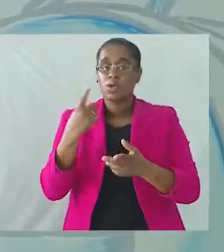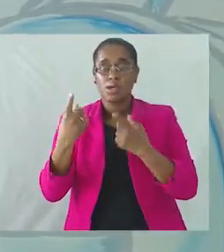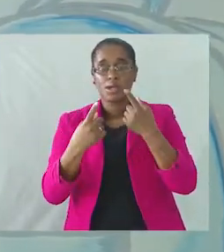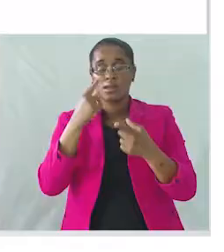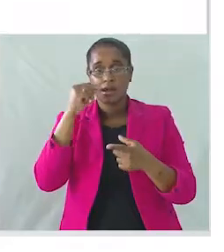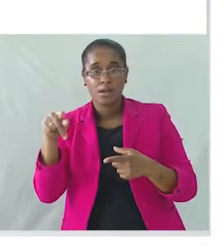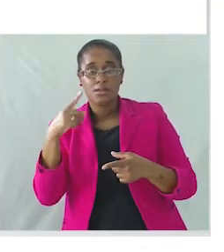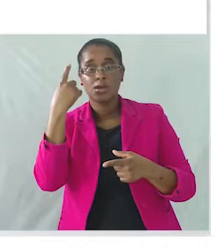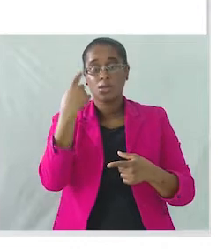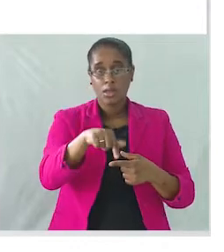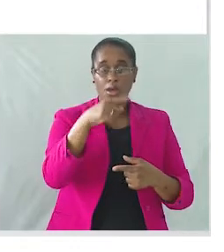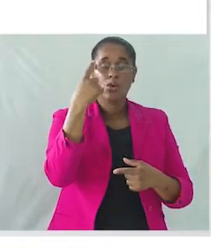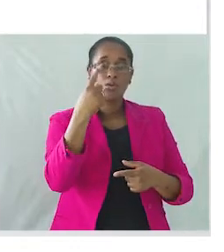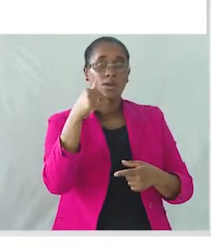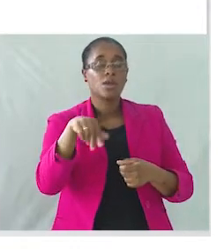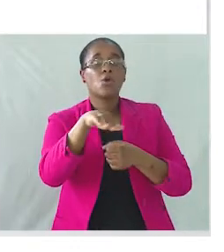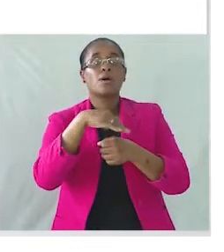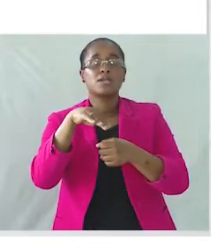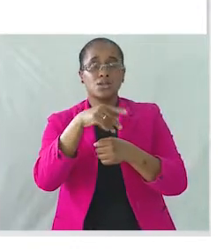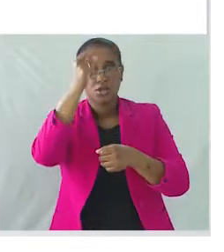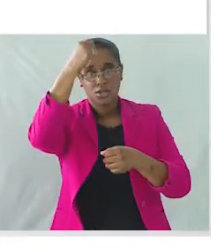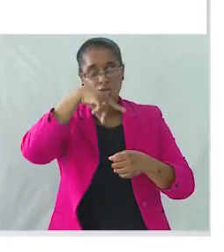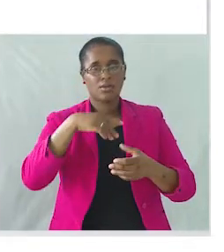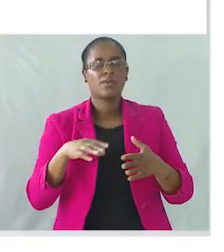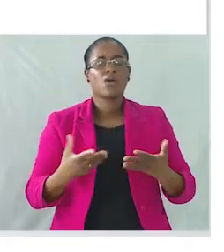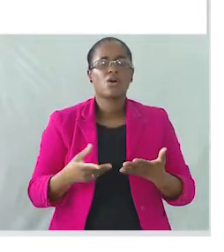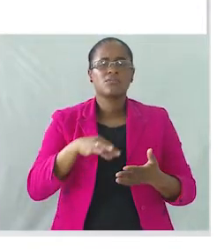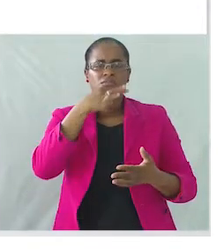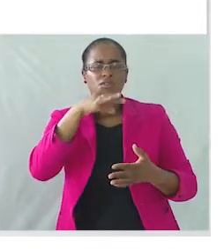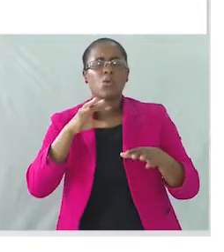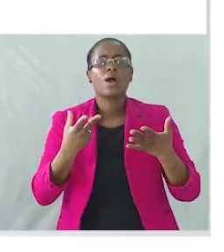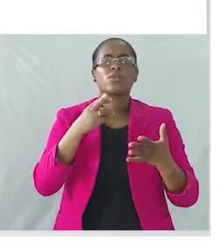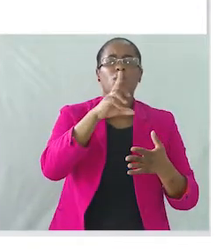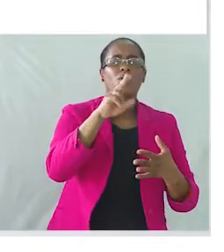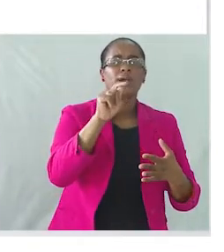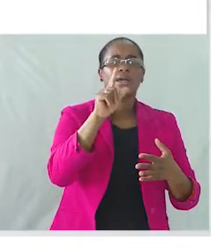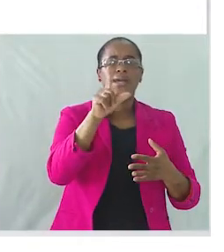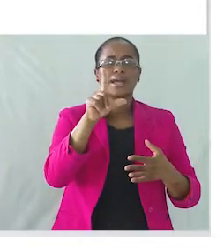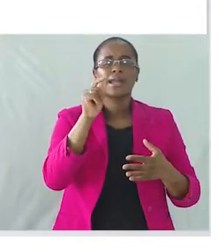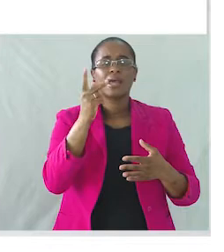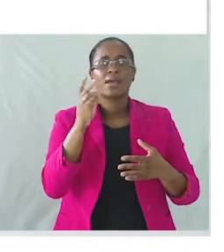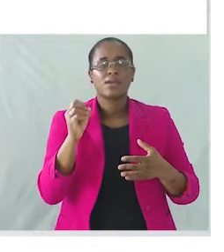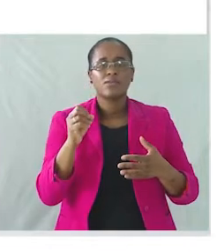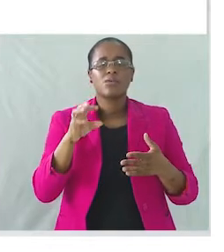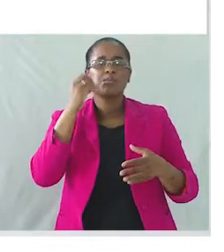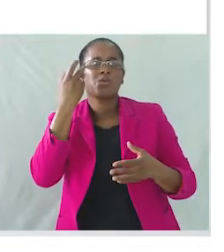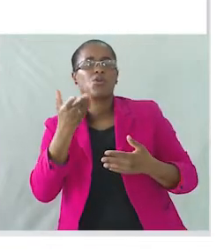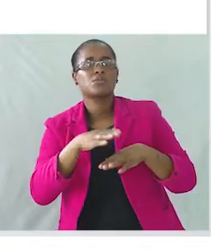na história. Portanto, classifica-as quanto ao relevo. Como é que nós vamos classificar? De acordo com